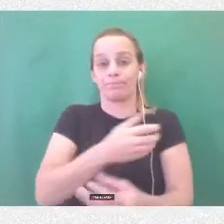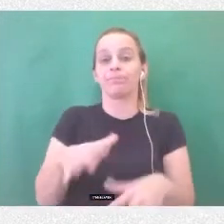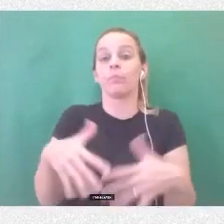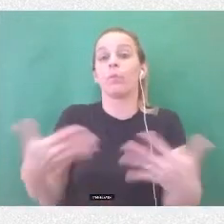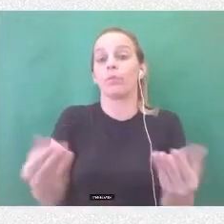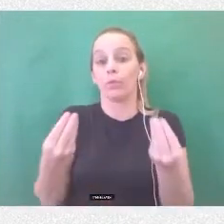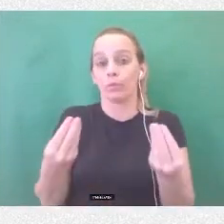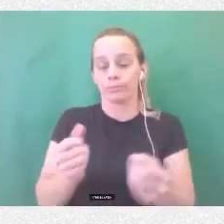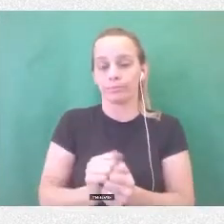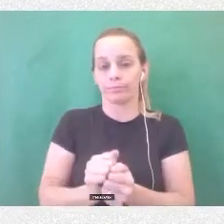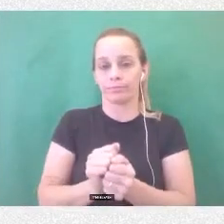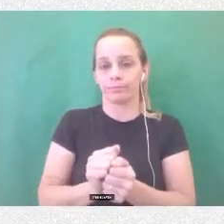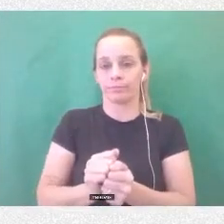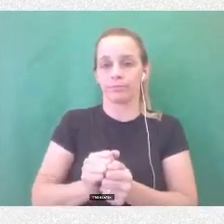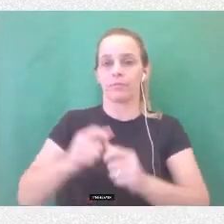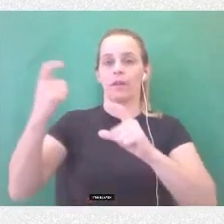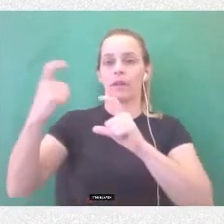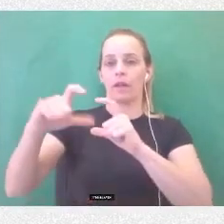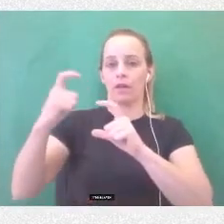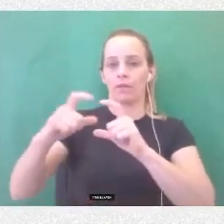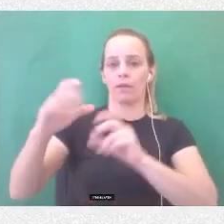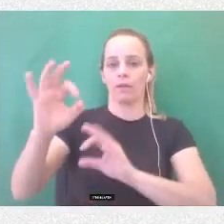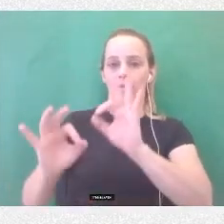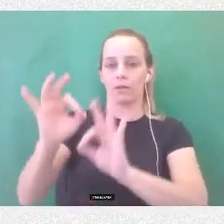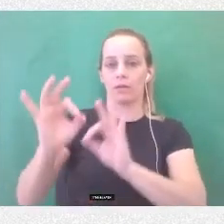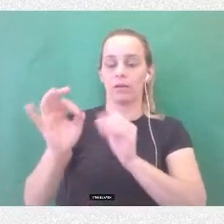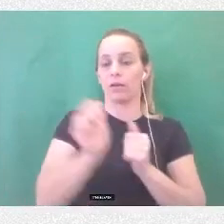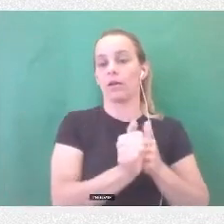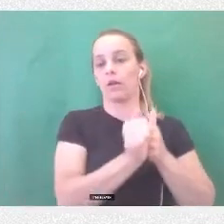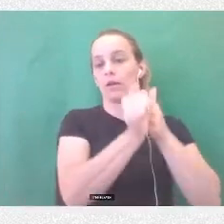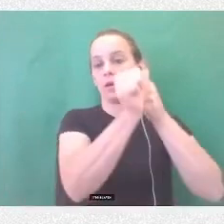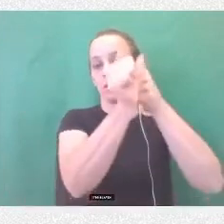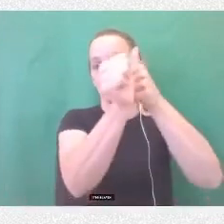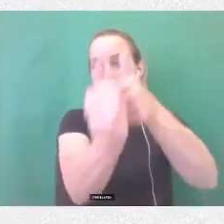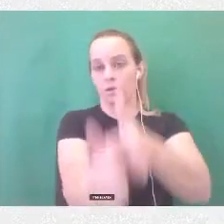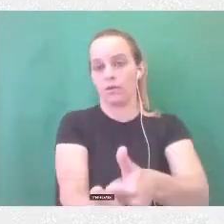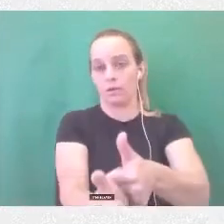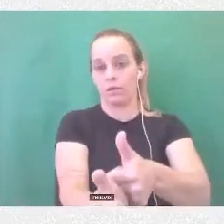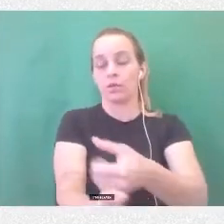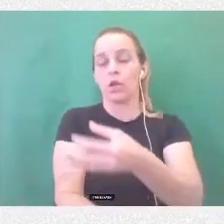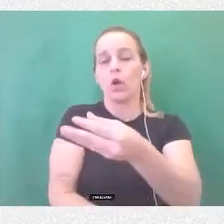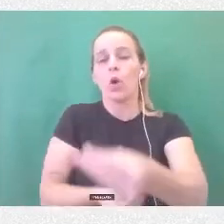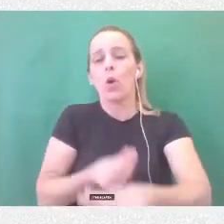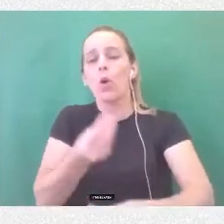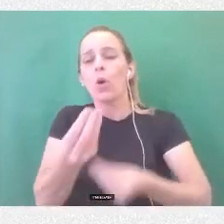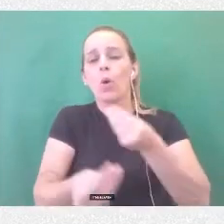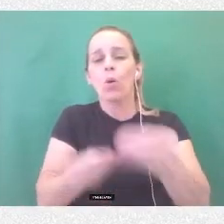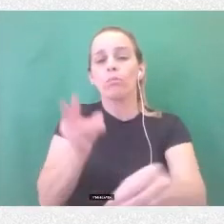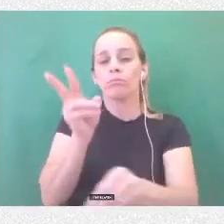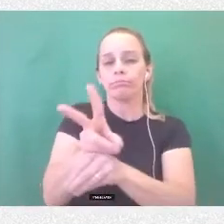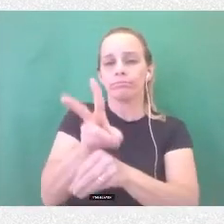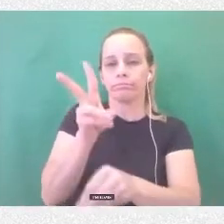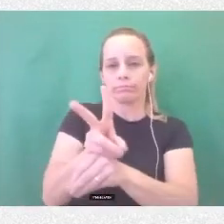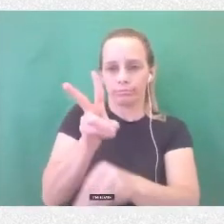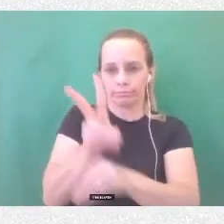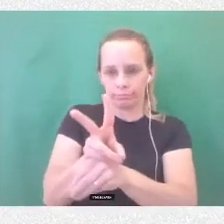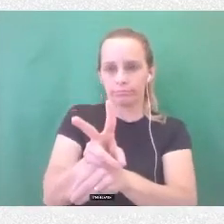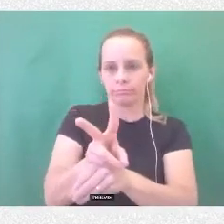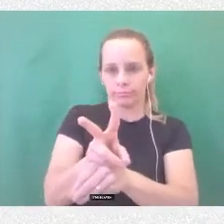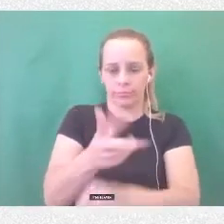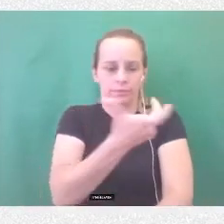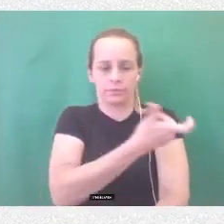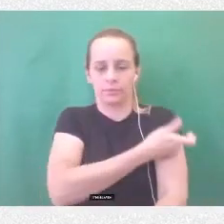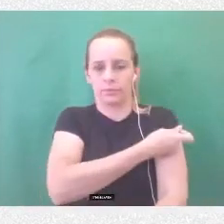A Pfizer segue um programa de acompanhamento da manutenção de proteção da sua vacina para as diferentes